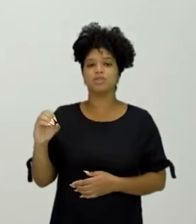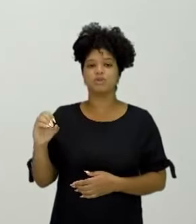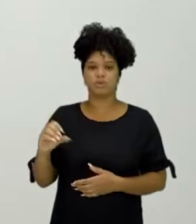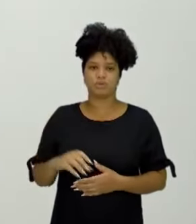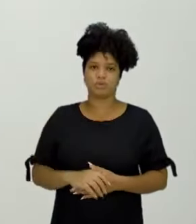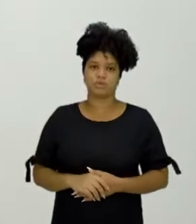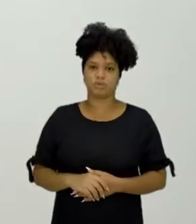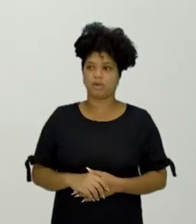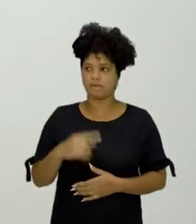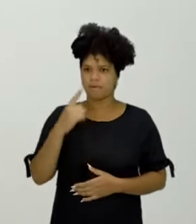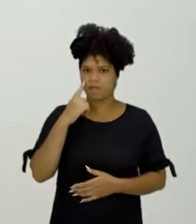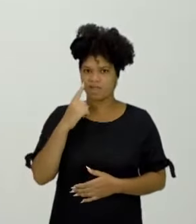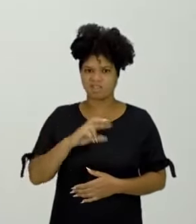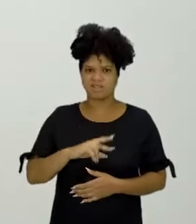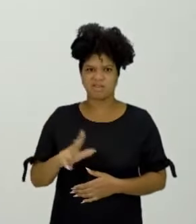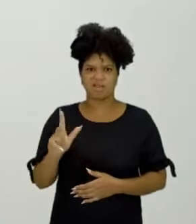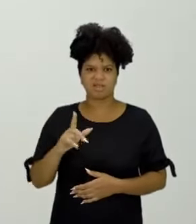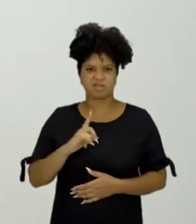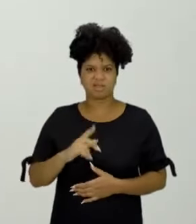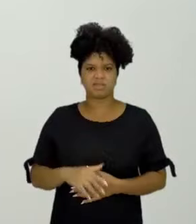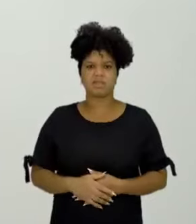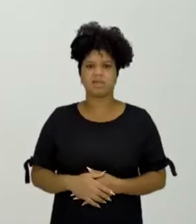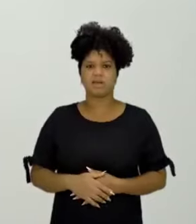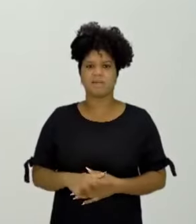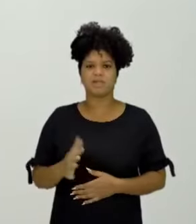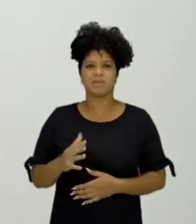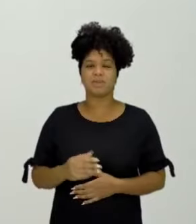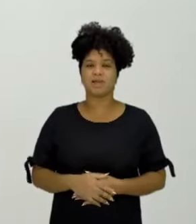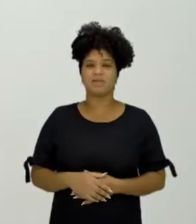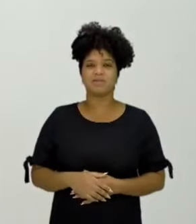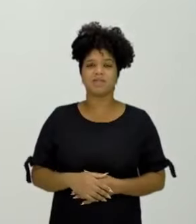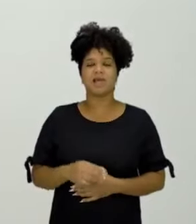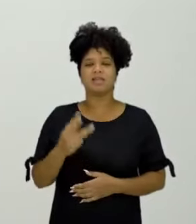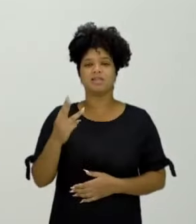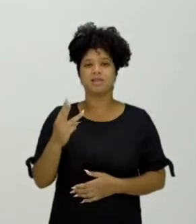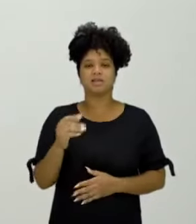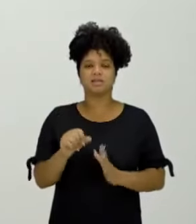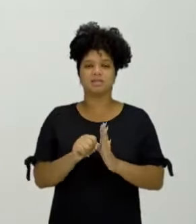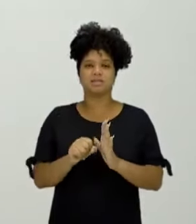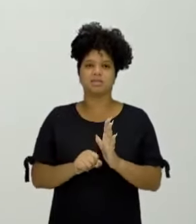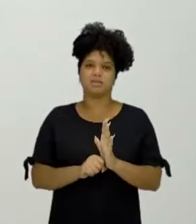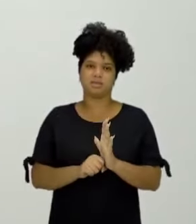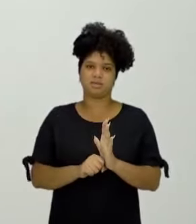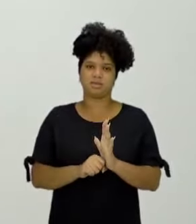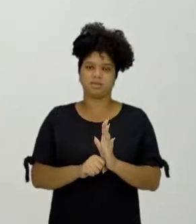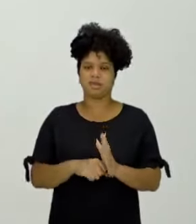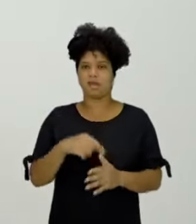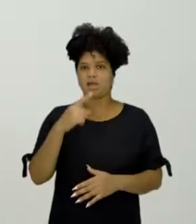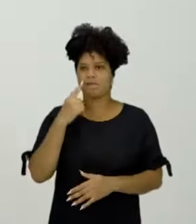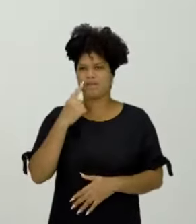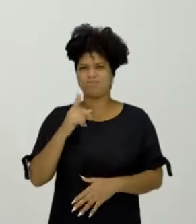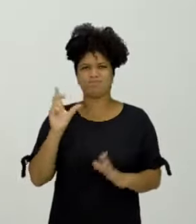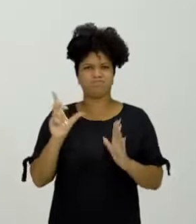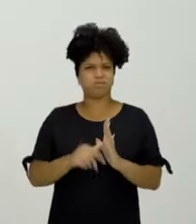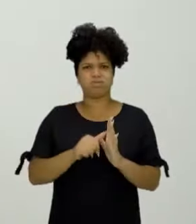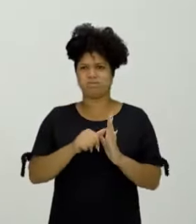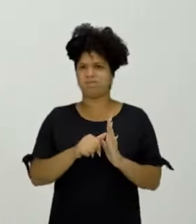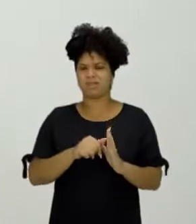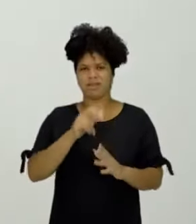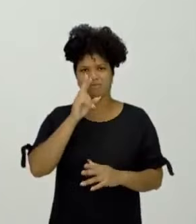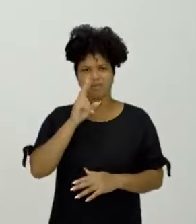1808. Diferença grande, né? Muito grande, né? São quase 3 séculos. Então, né, o nosso atraso, né, é